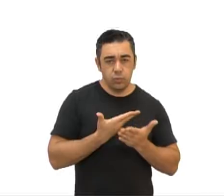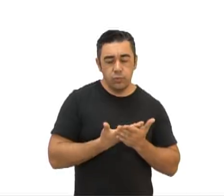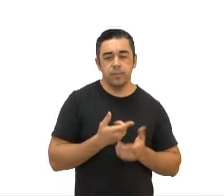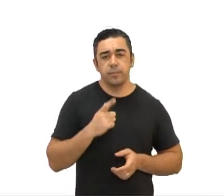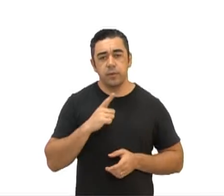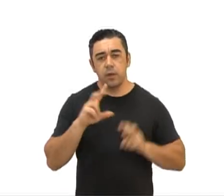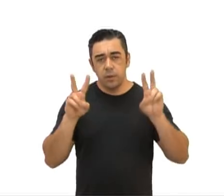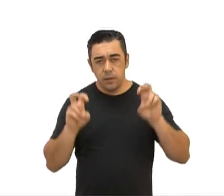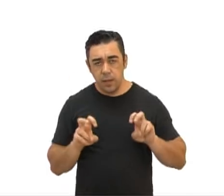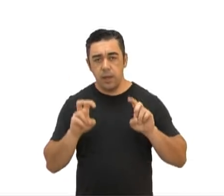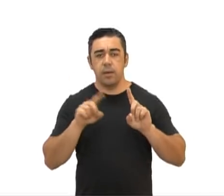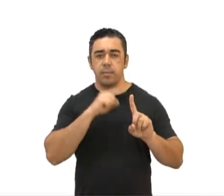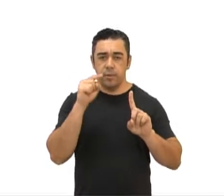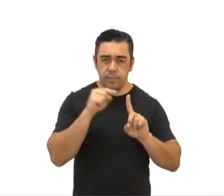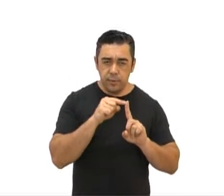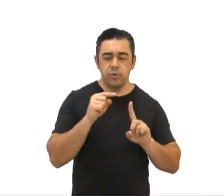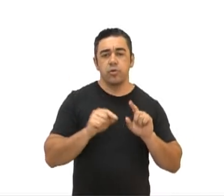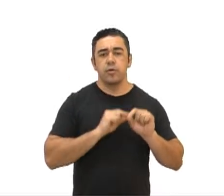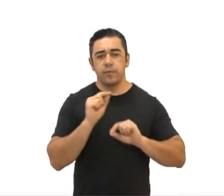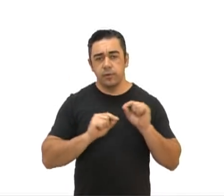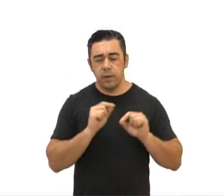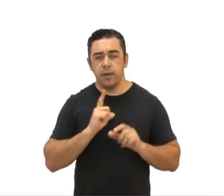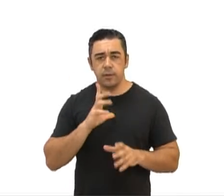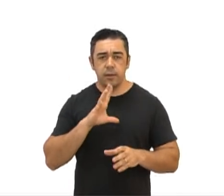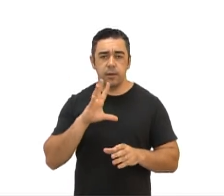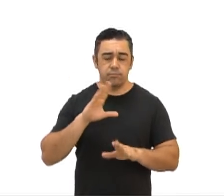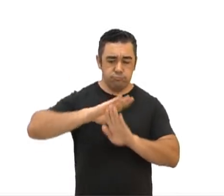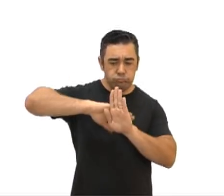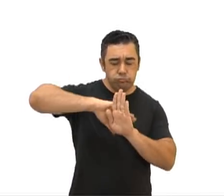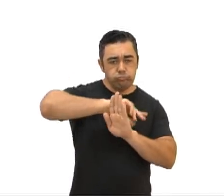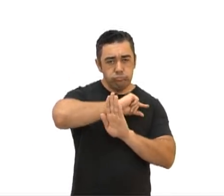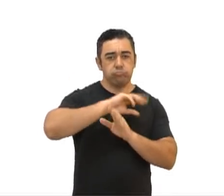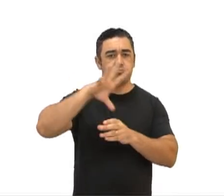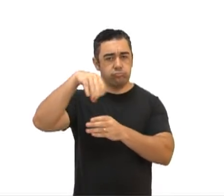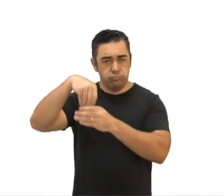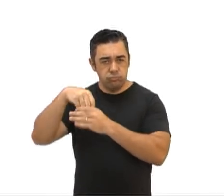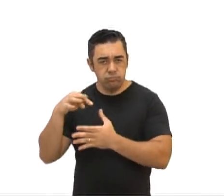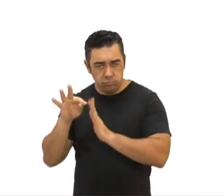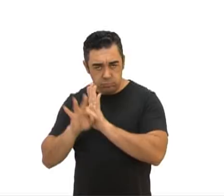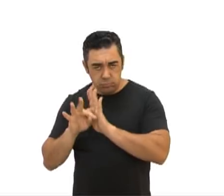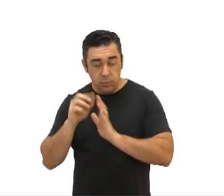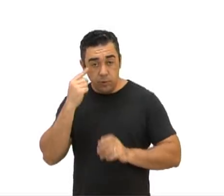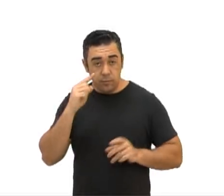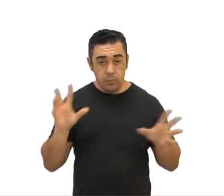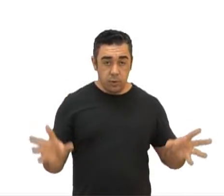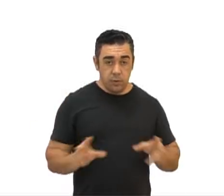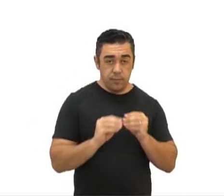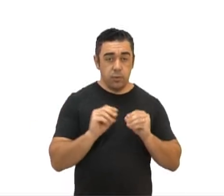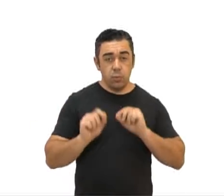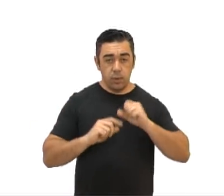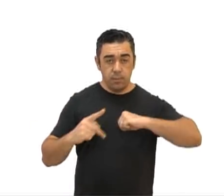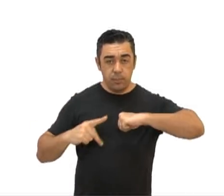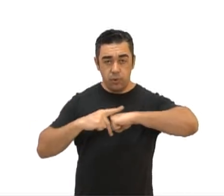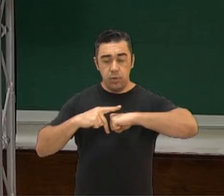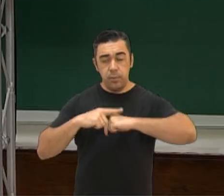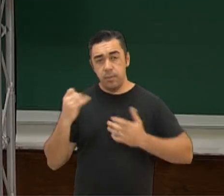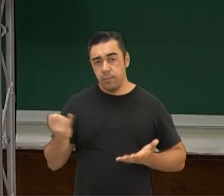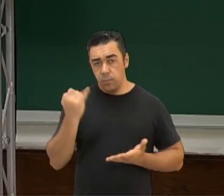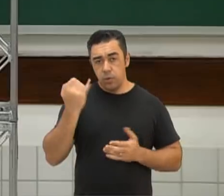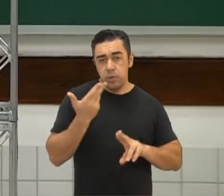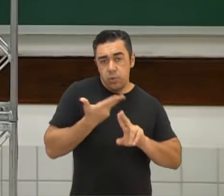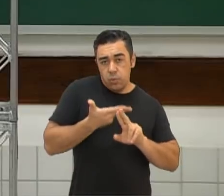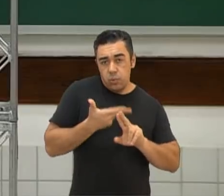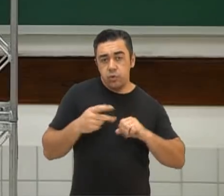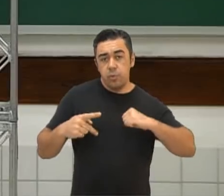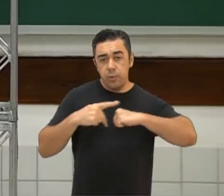o tema, finalidade, informações explícitas e implícitas. Fizemos uma revisão dos pronomes, né? E a importância do uso